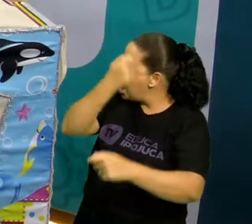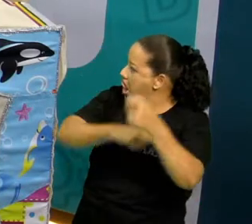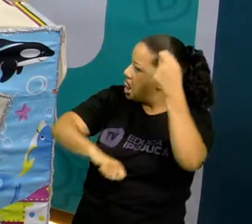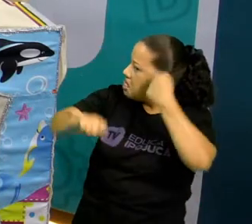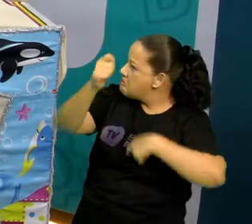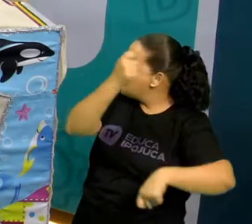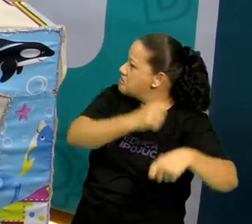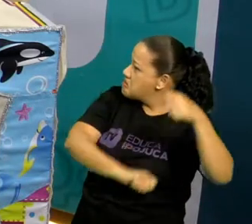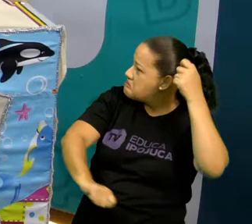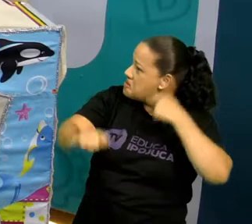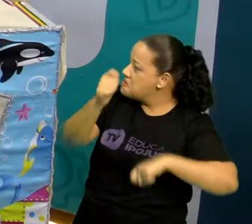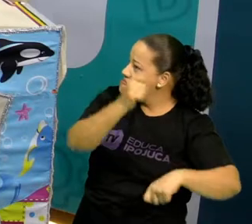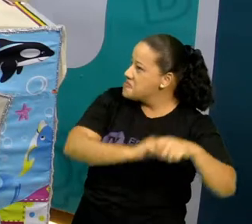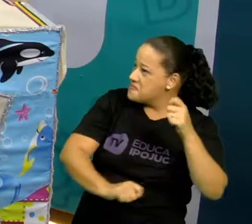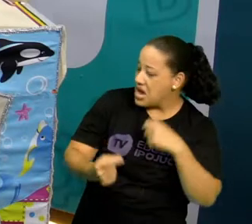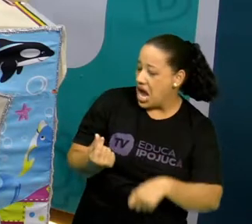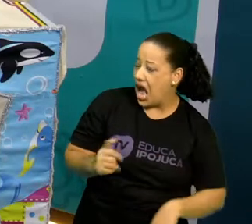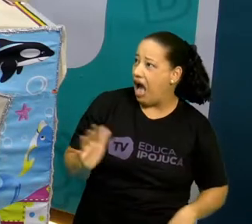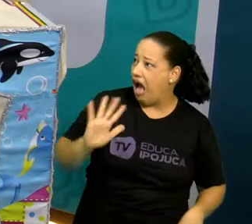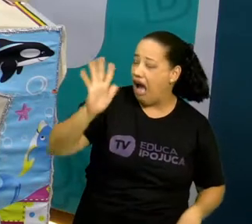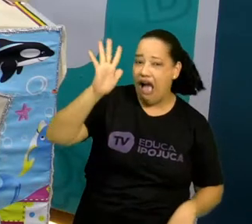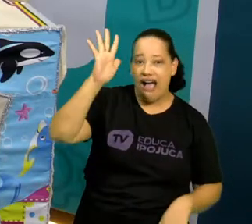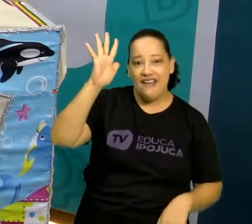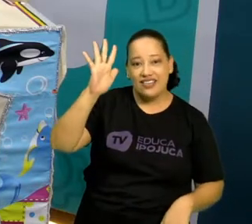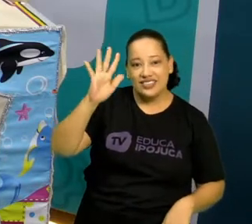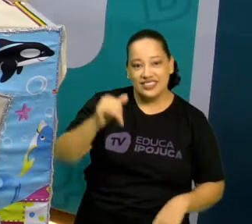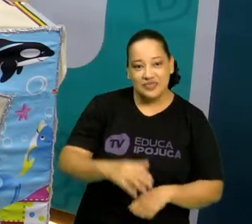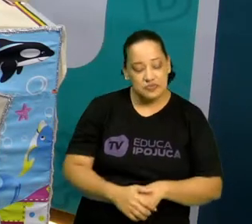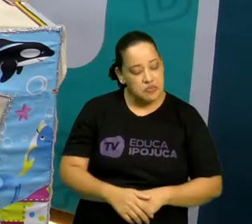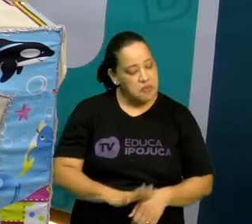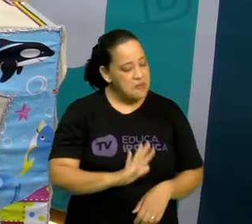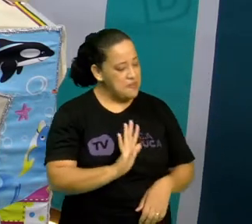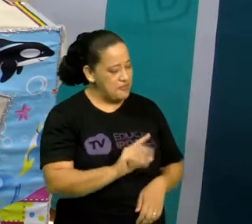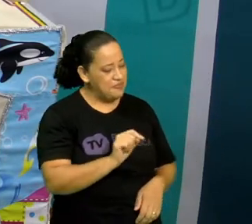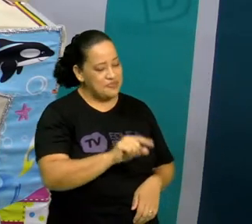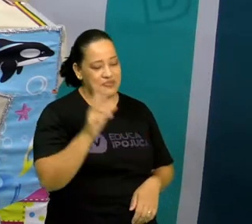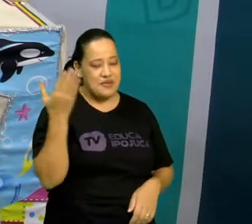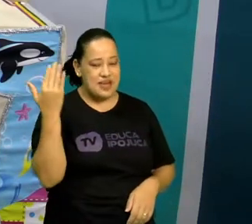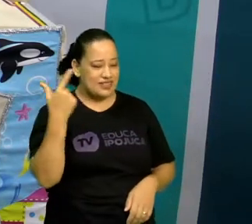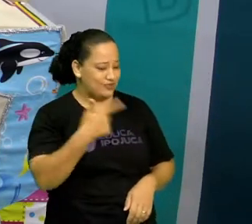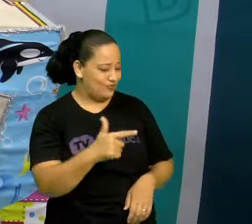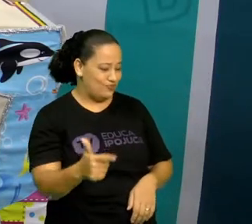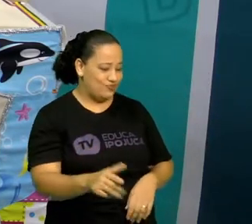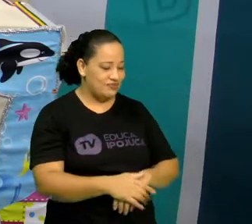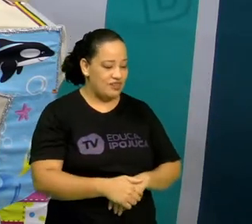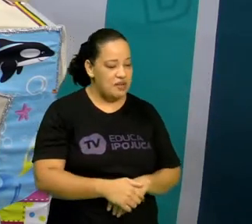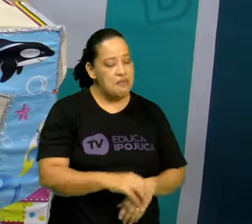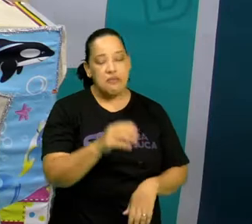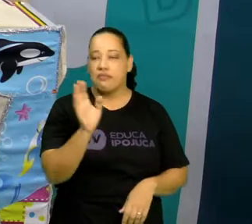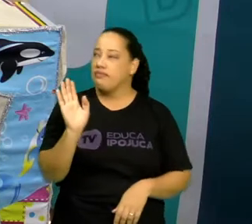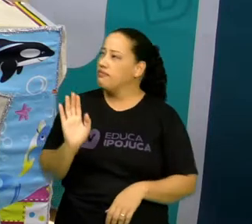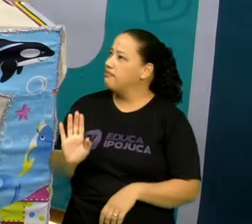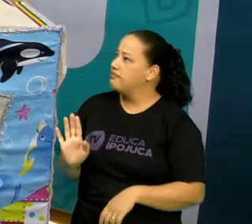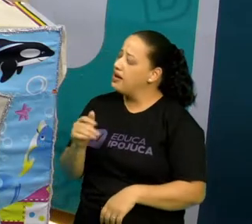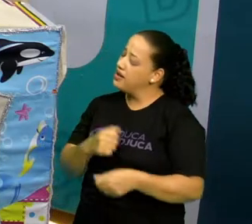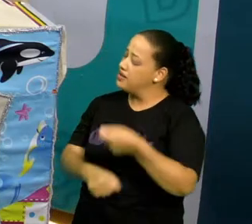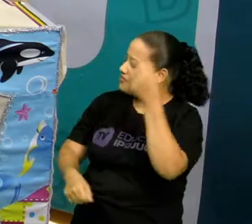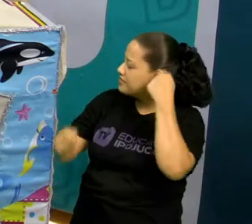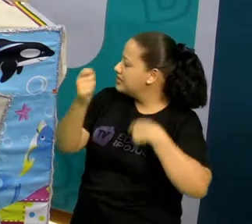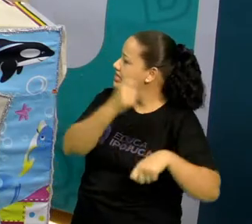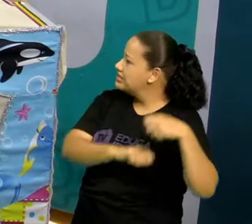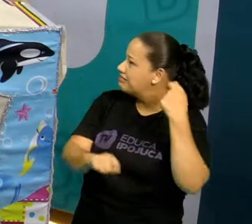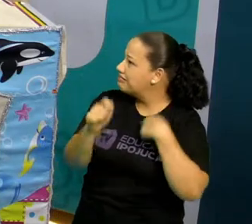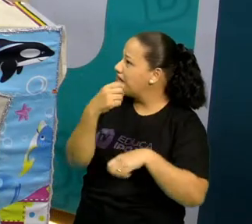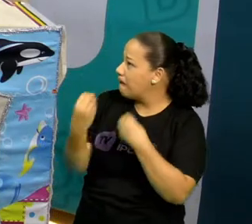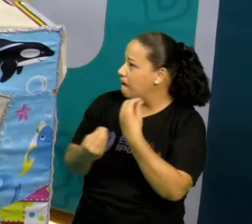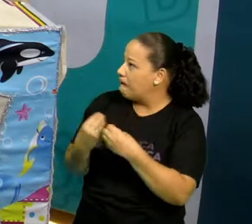pra dar escova. Ah, mas na época não tinha cabeleireiro, leiturinha. E pra pentear? Ela penteava o cabelo em cima de uma escada? Era,